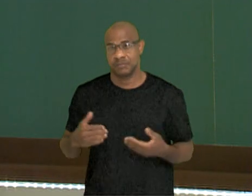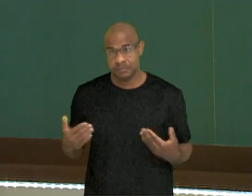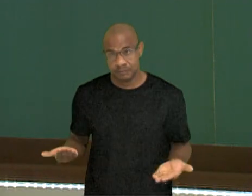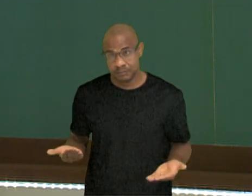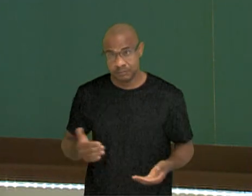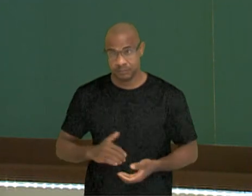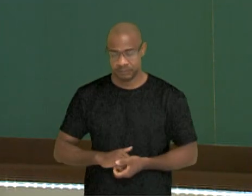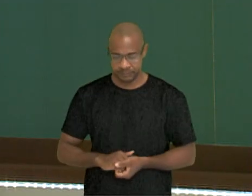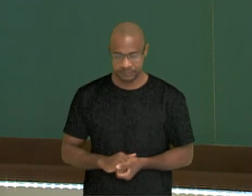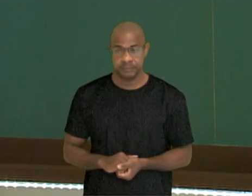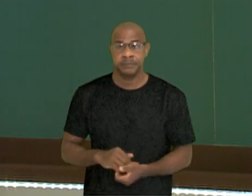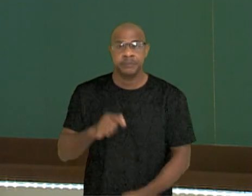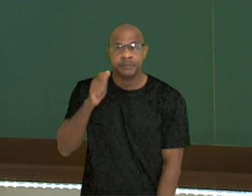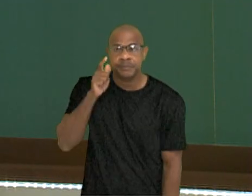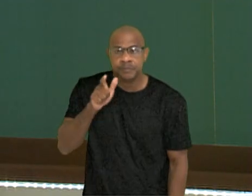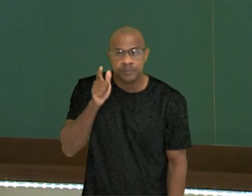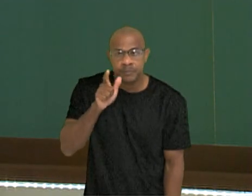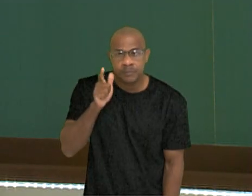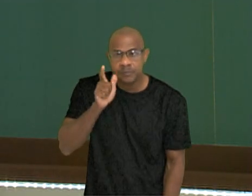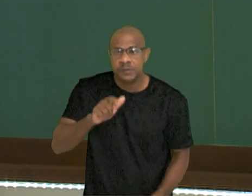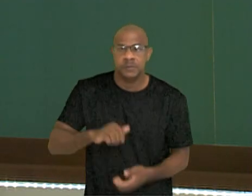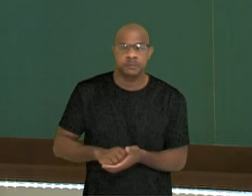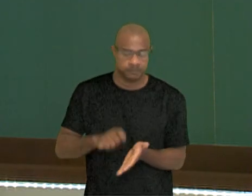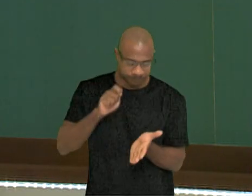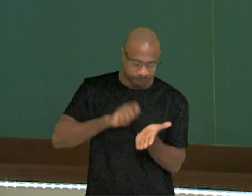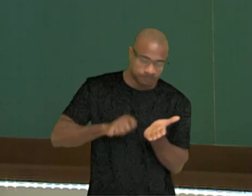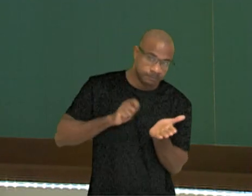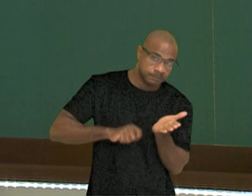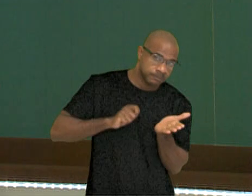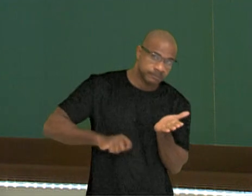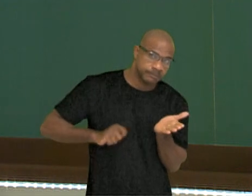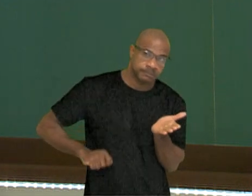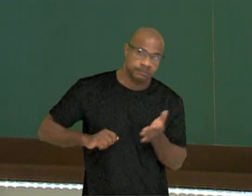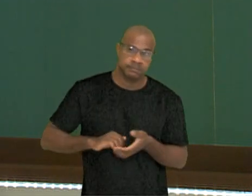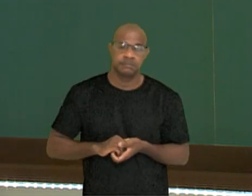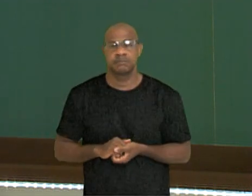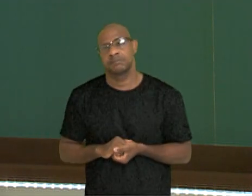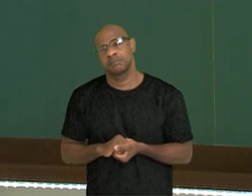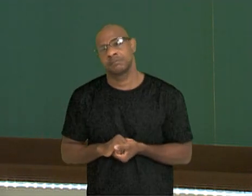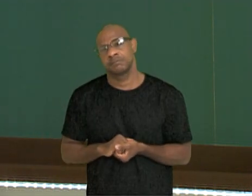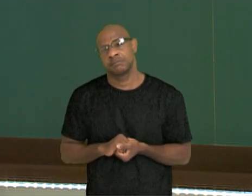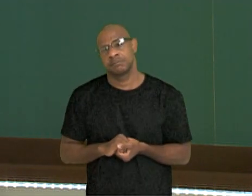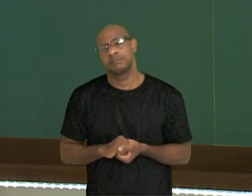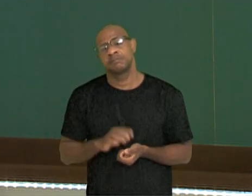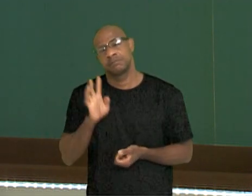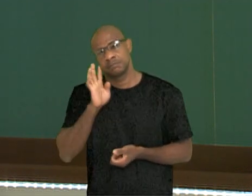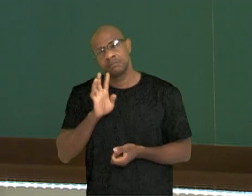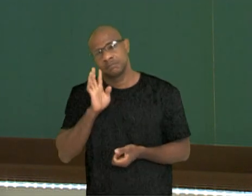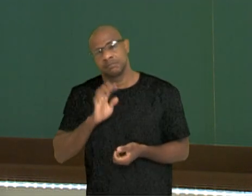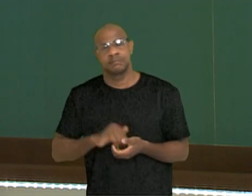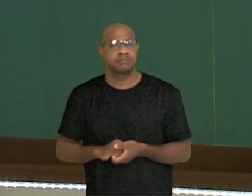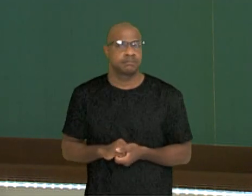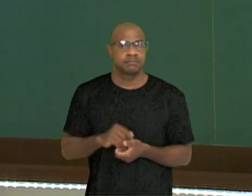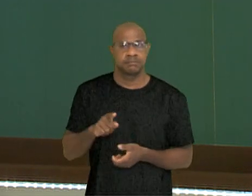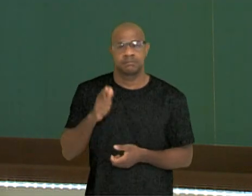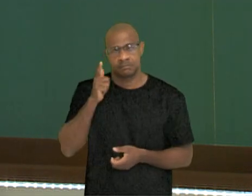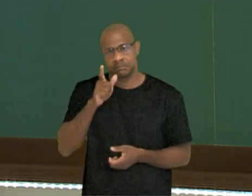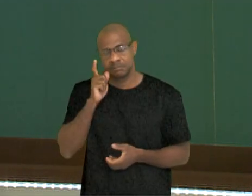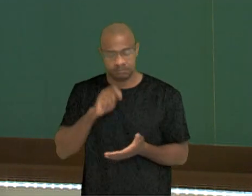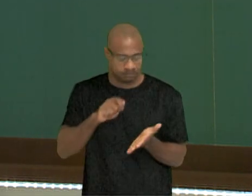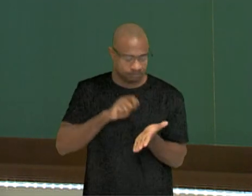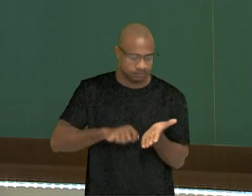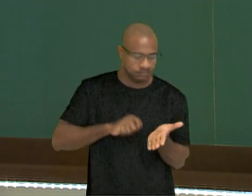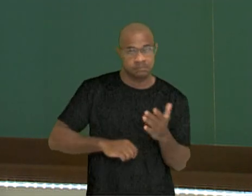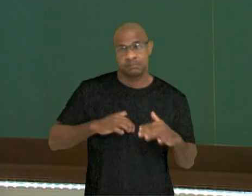E aí, pessoal, conseguiram descrever o movimento da ginga? Muito legal que você consiga descrever